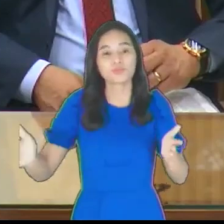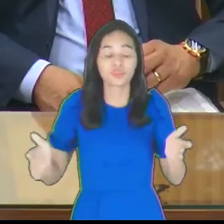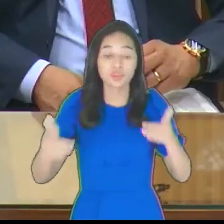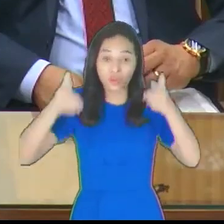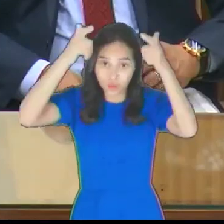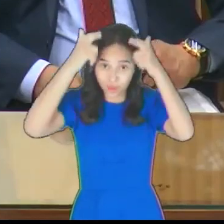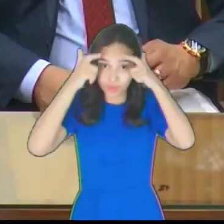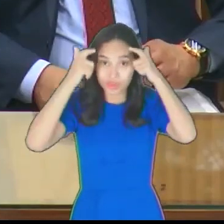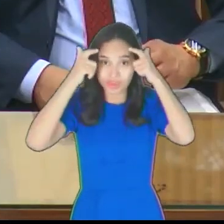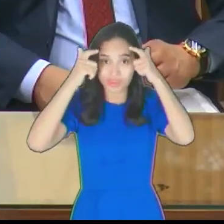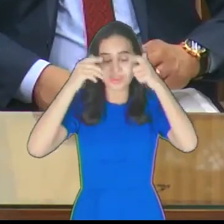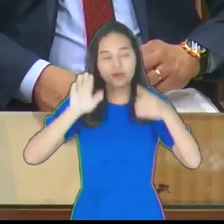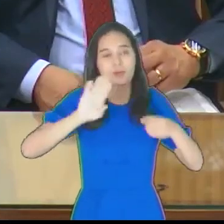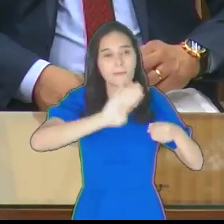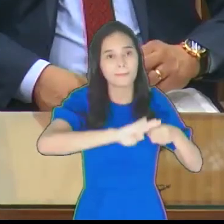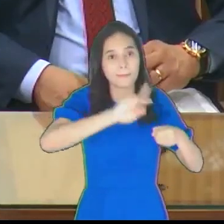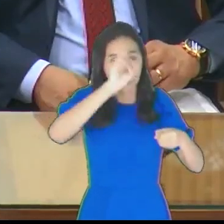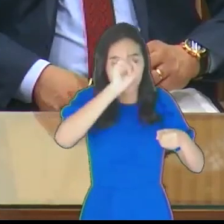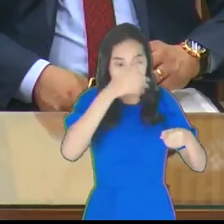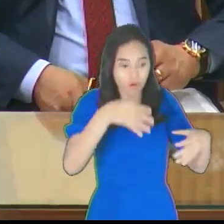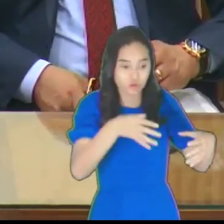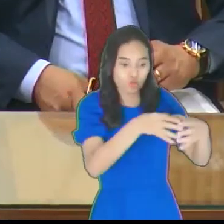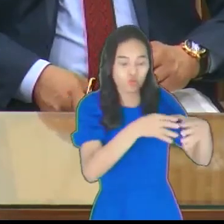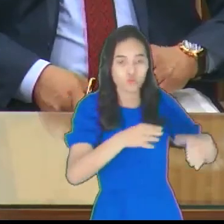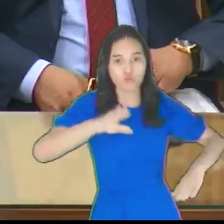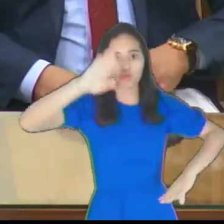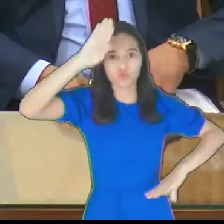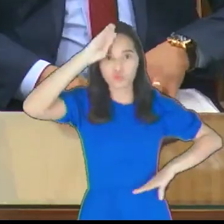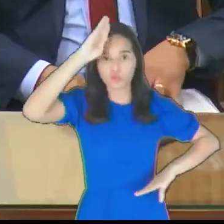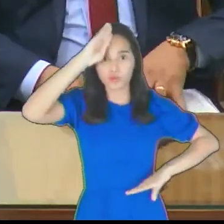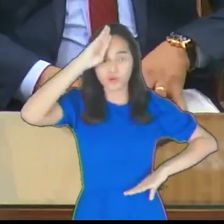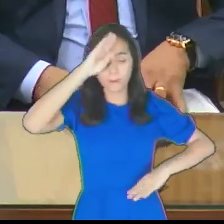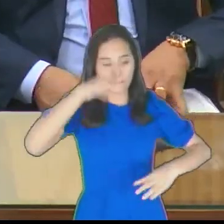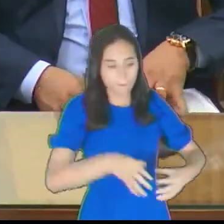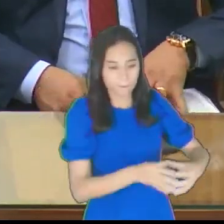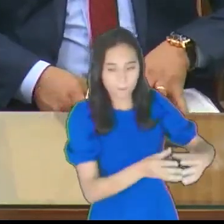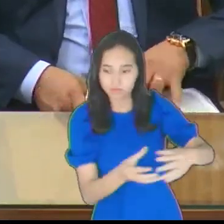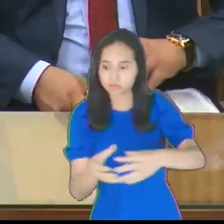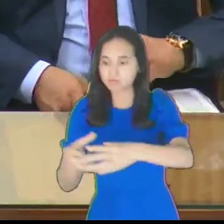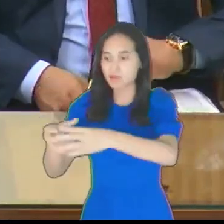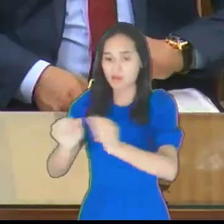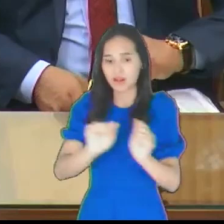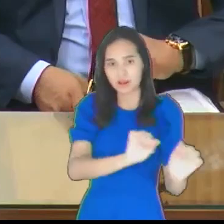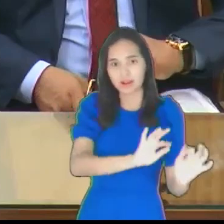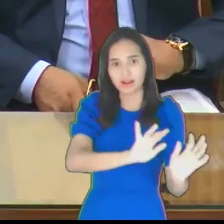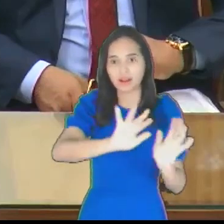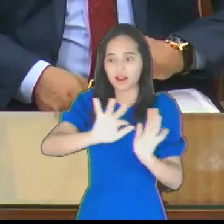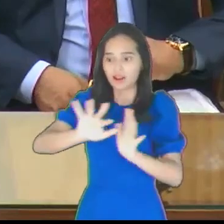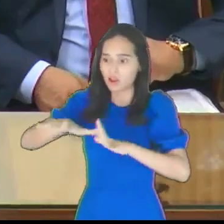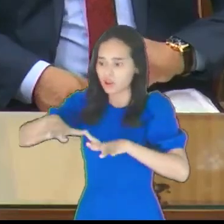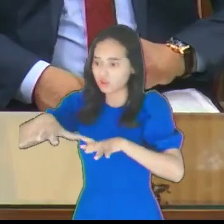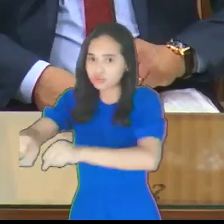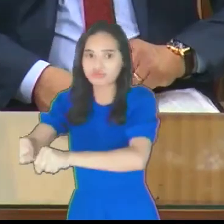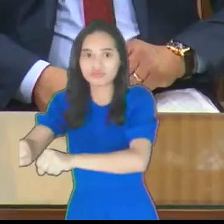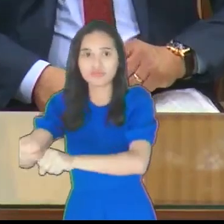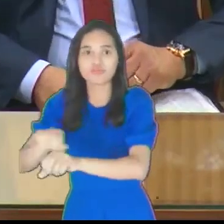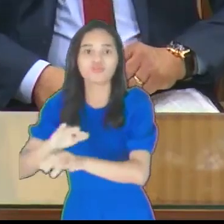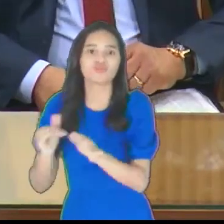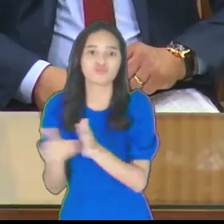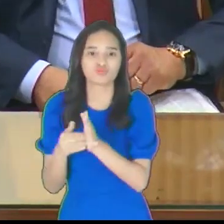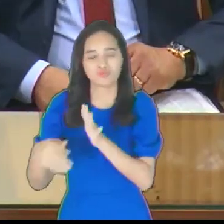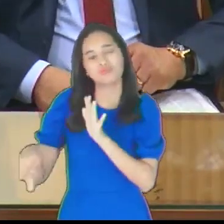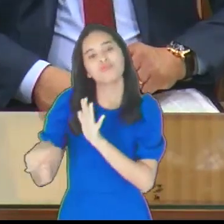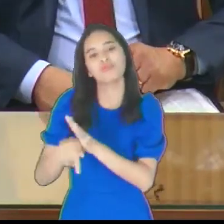os seus soldados, os seus exércitos, e iria tomar tudo que tinha em Jerusalém. Tudo vai